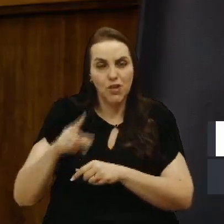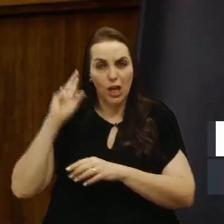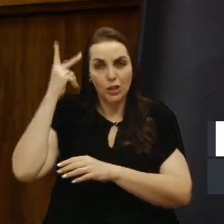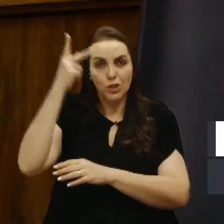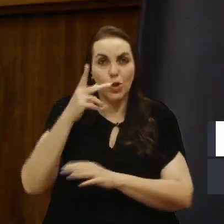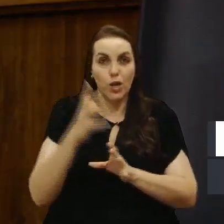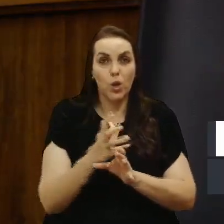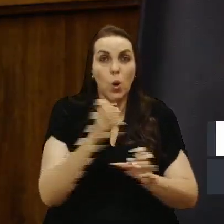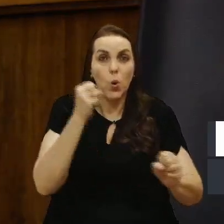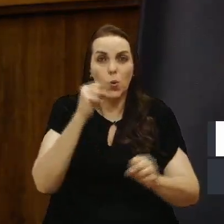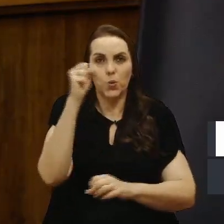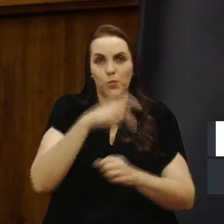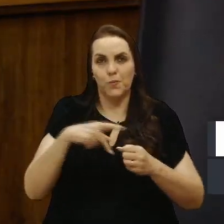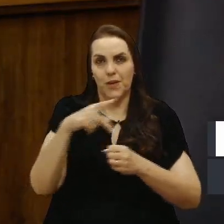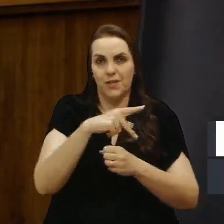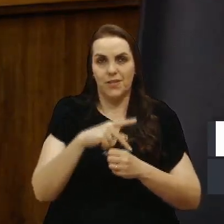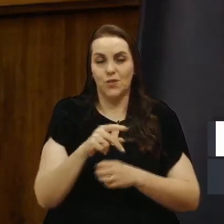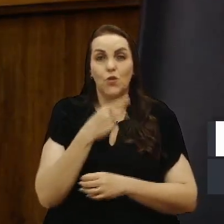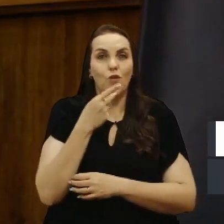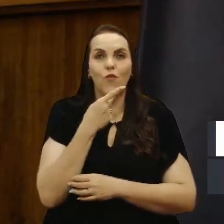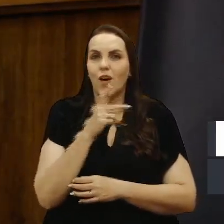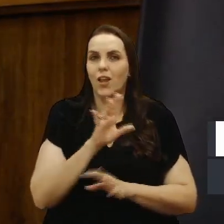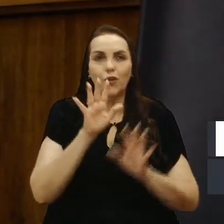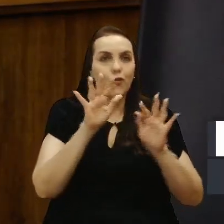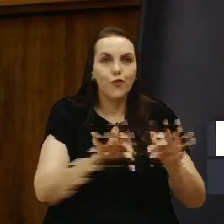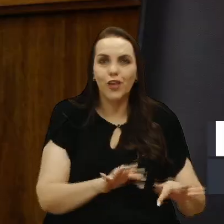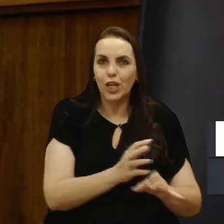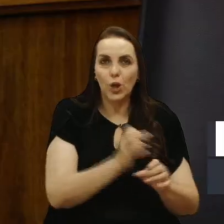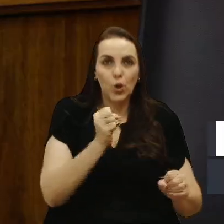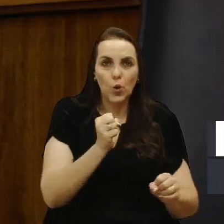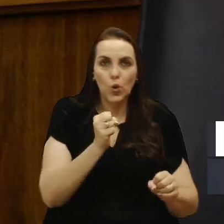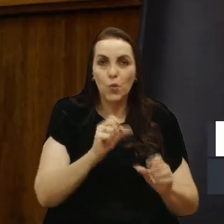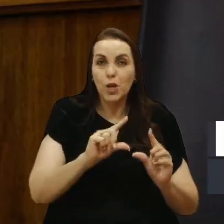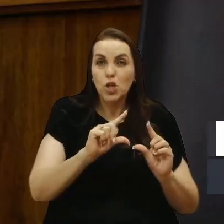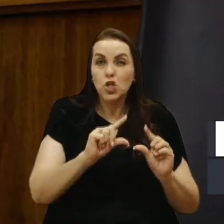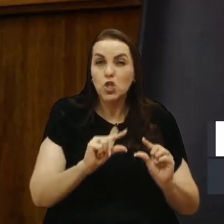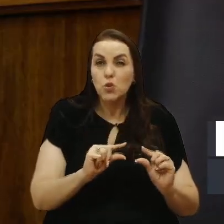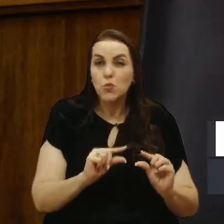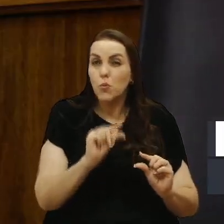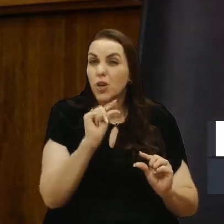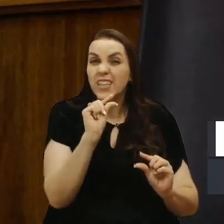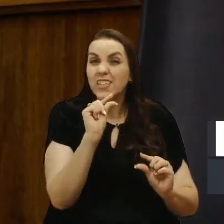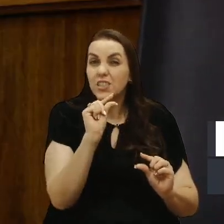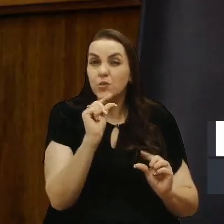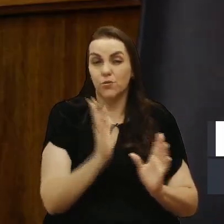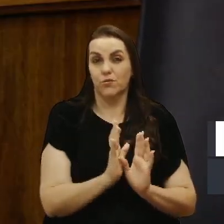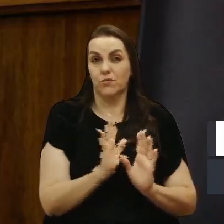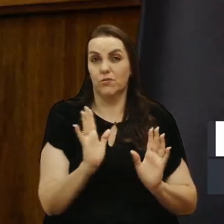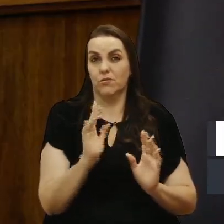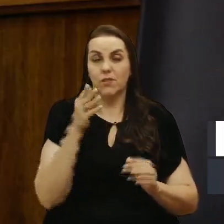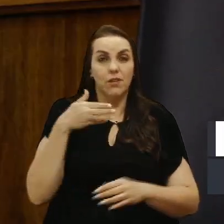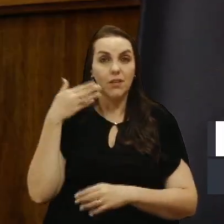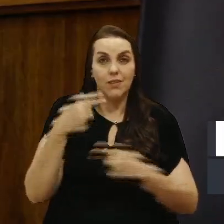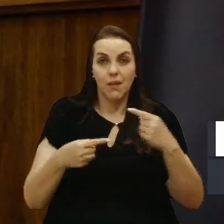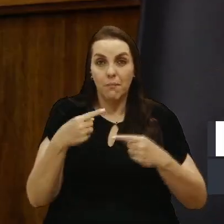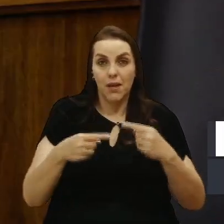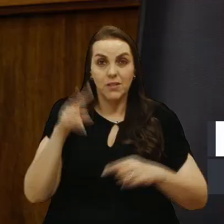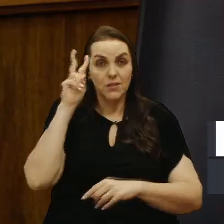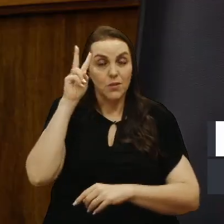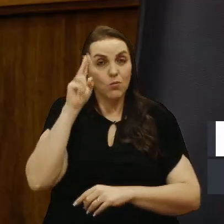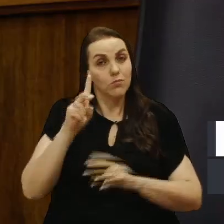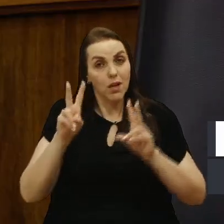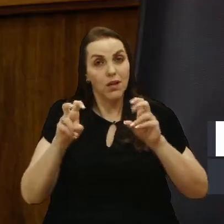no país. Nós não estamos falando que vai acabar os lucros, nós estamos falando para diminuir um pouquinho, vereador Jack. E o debate que nós fizemos na segunda foi um pouco sobre